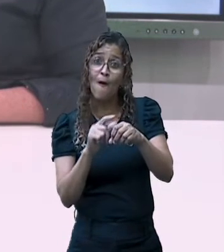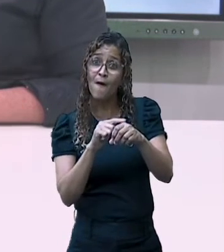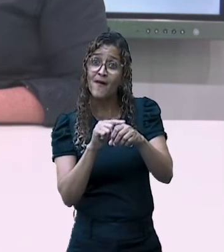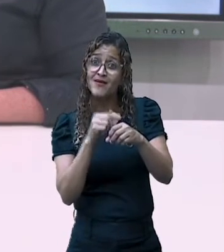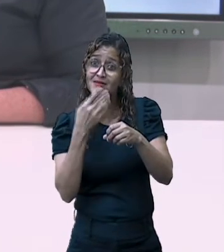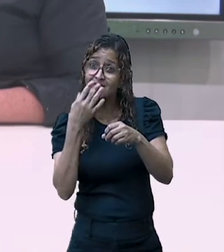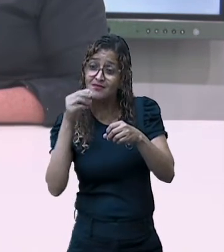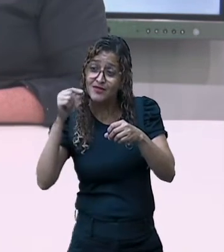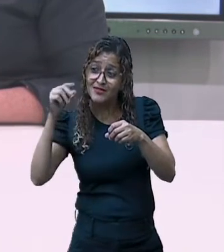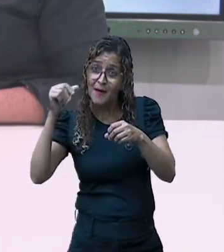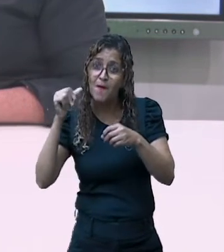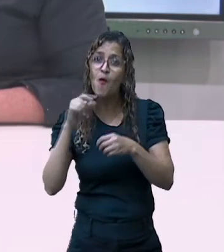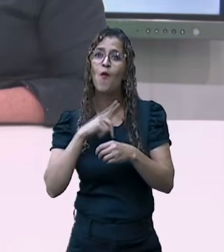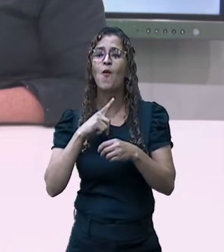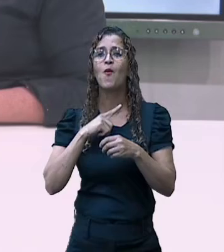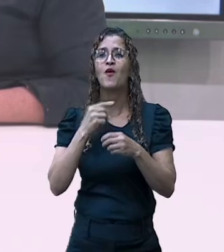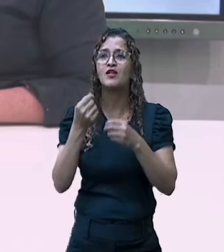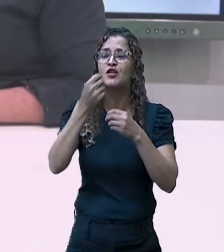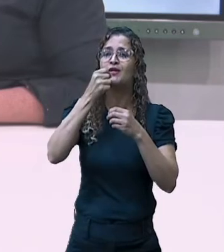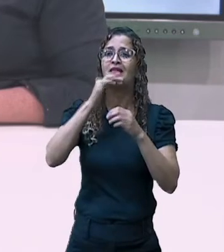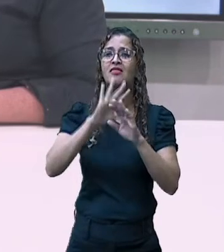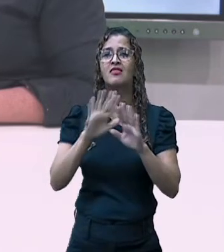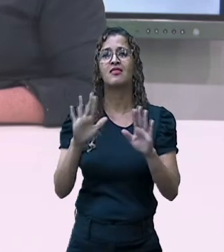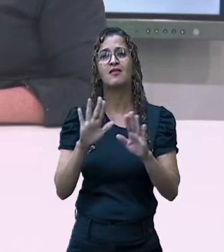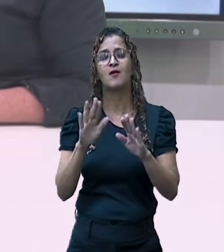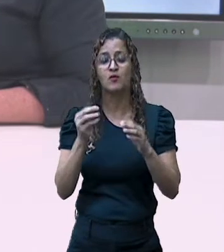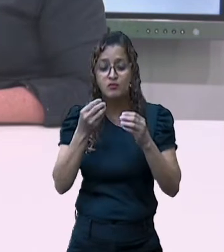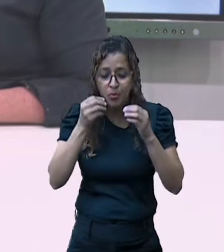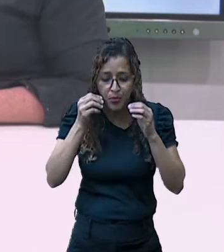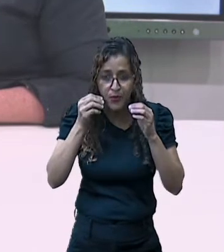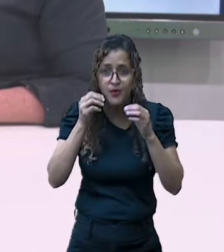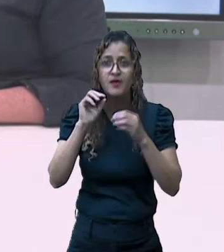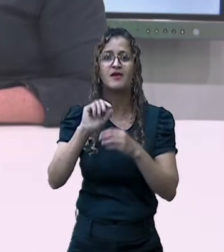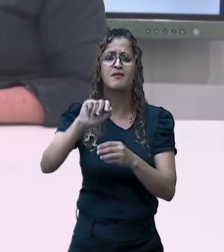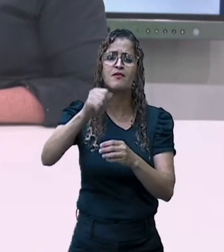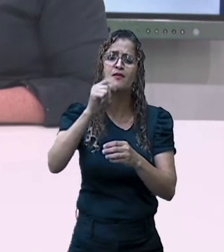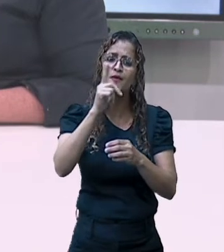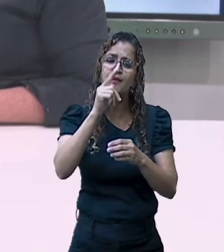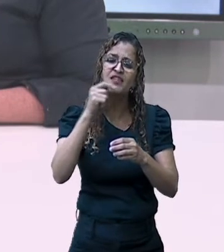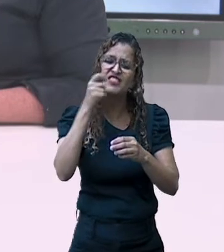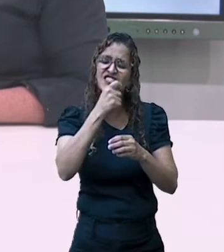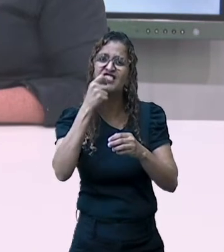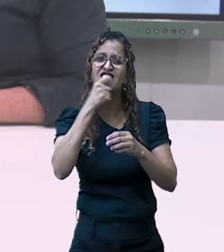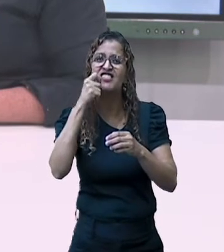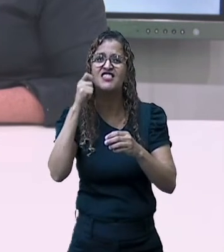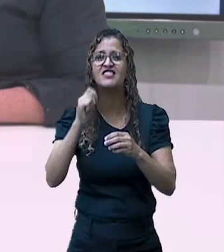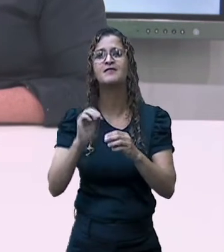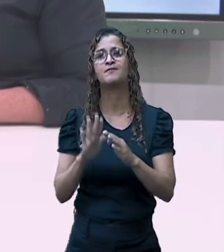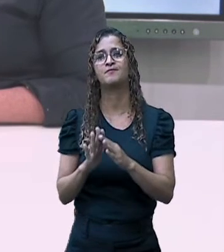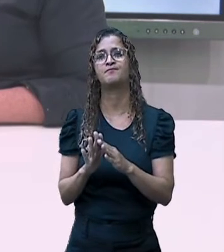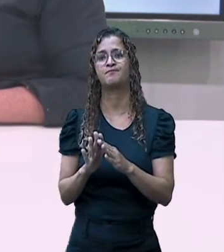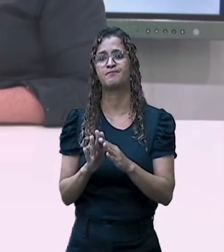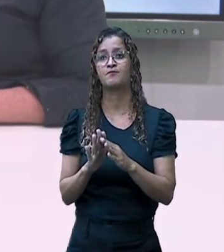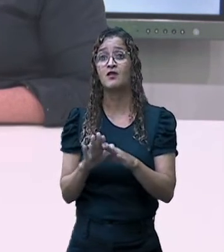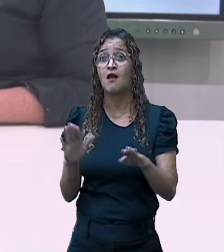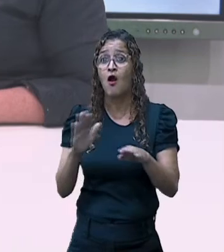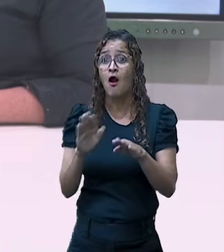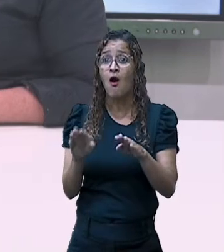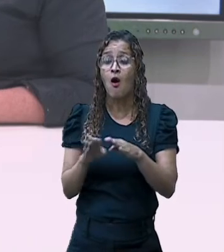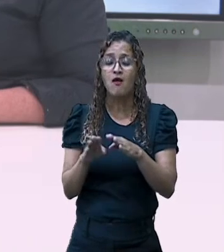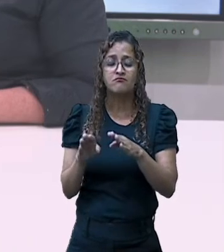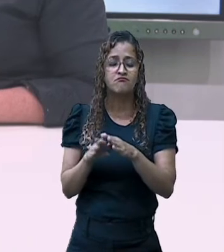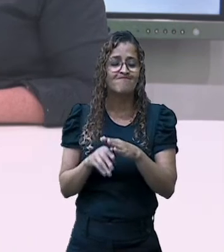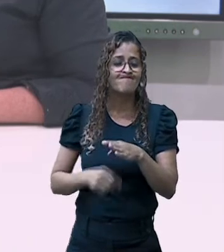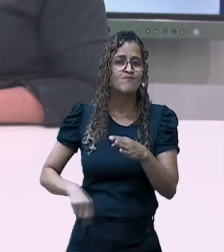outra regrinha de ouro. Essa aqui vocês têm que gravar bastante. não dormir sem escovar dente. Essa